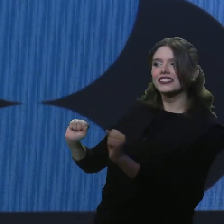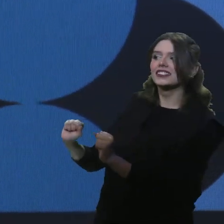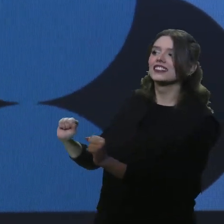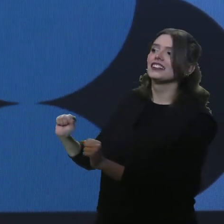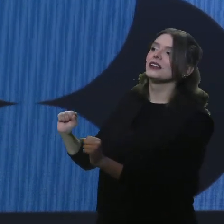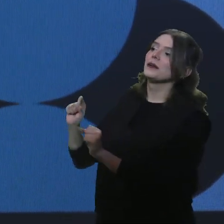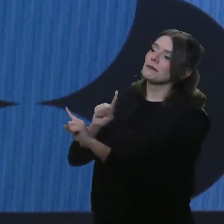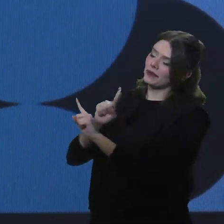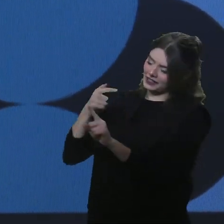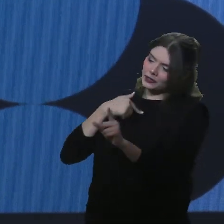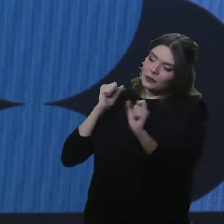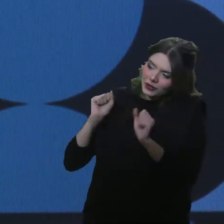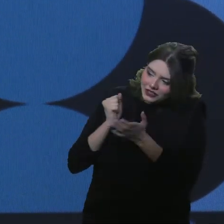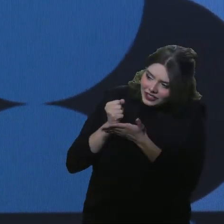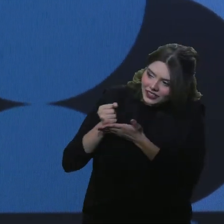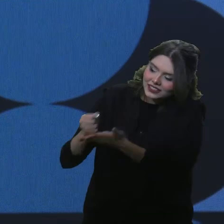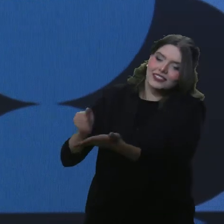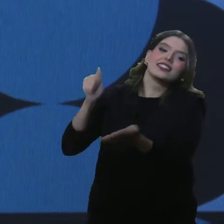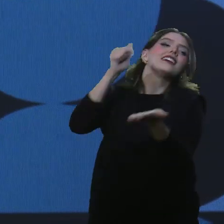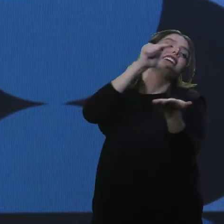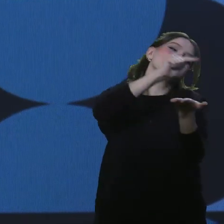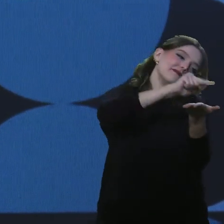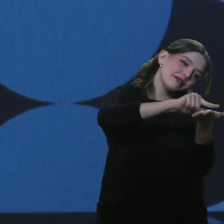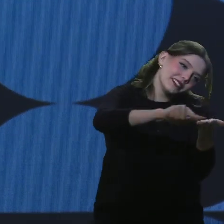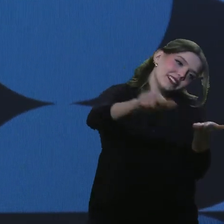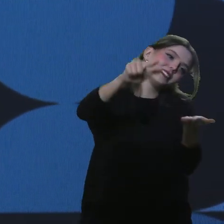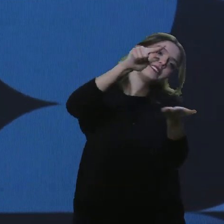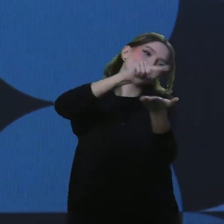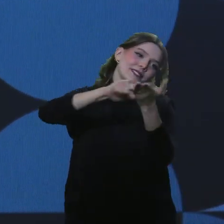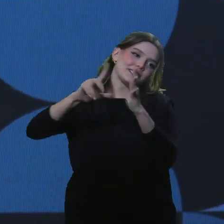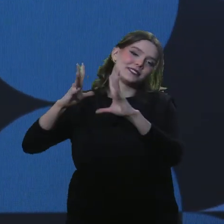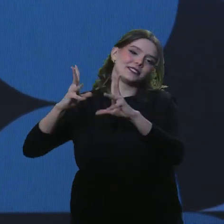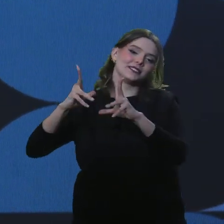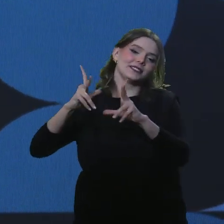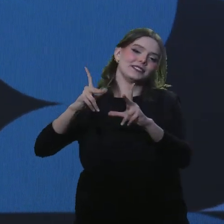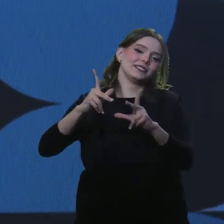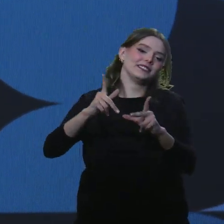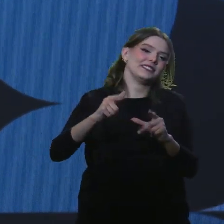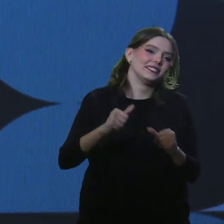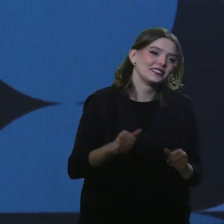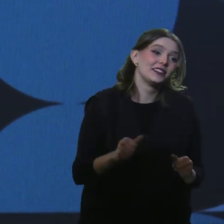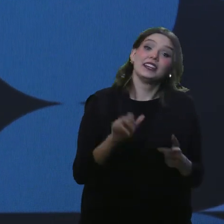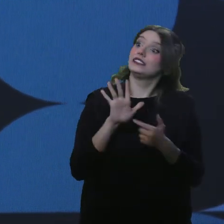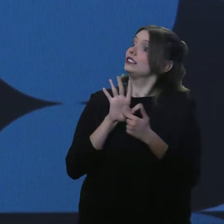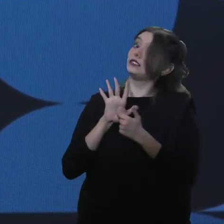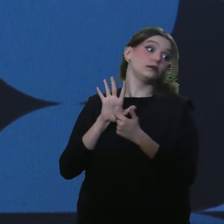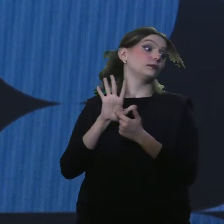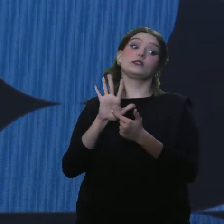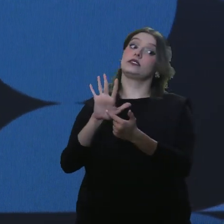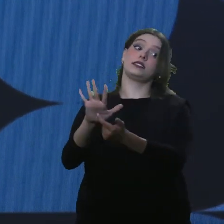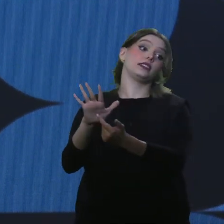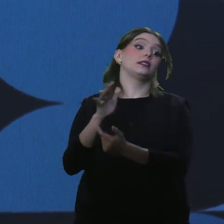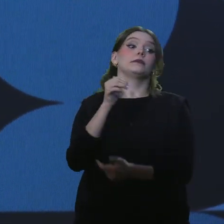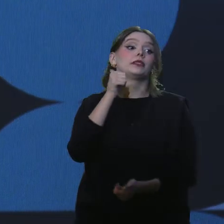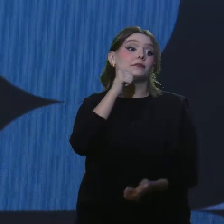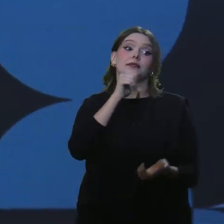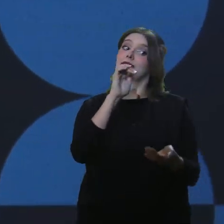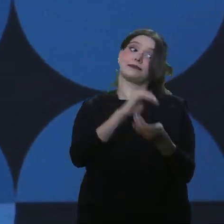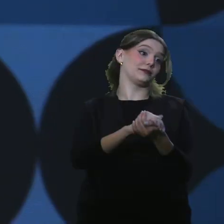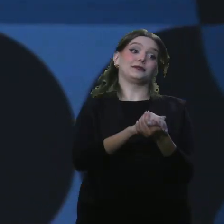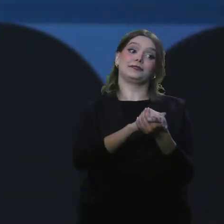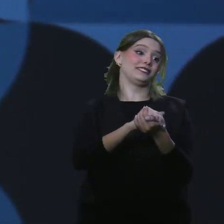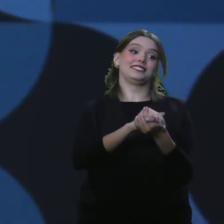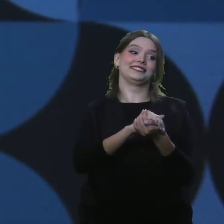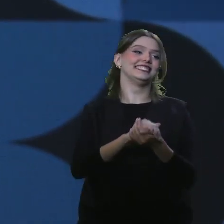vai te ajudar e tudo mais. Limpei tudo, arrumei e tal, escondi da minha esposa as coisas, né,